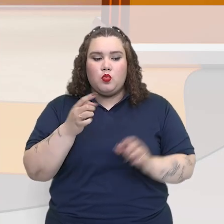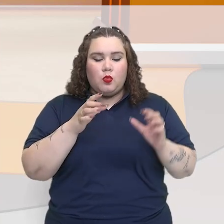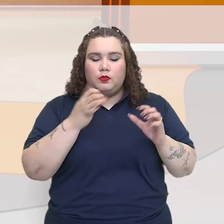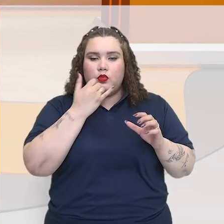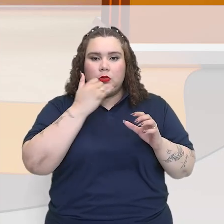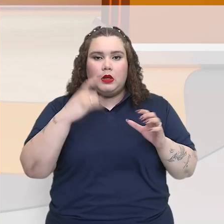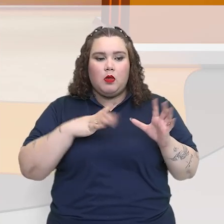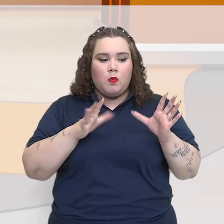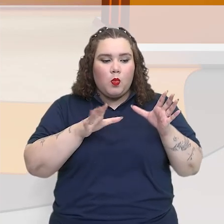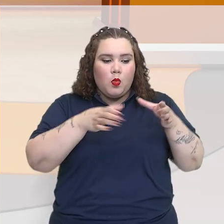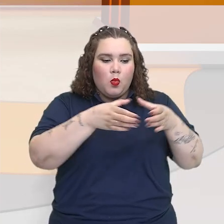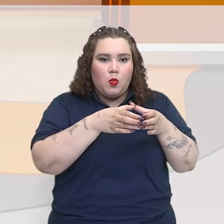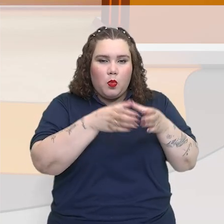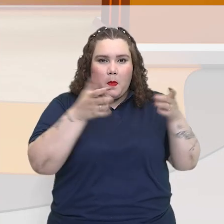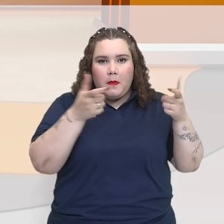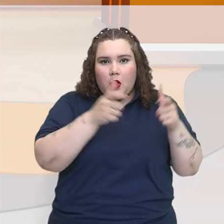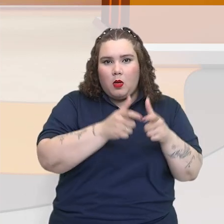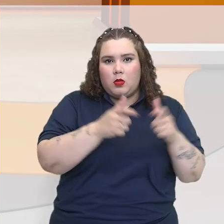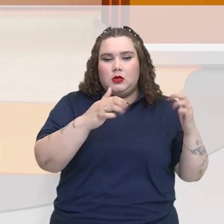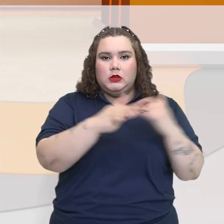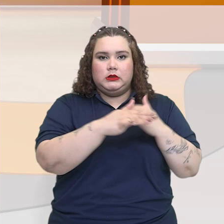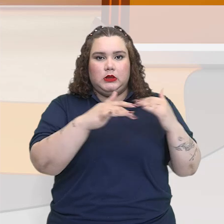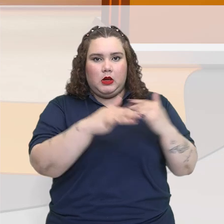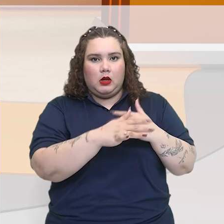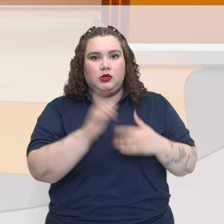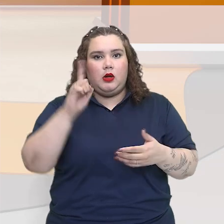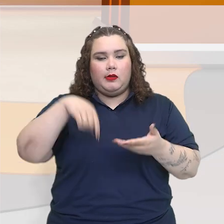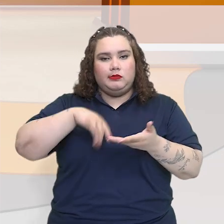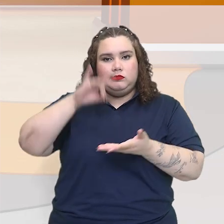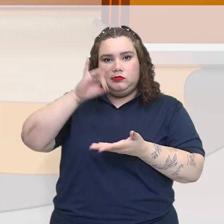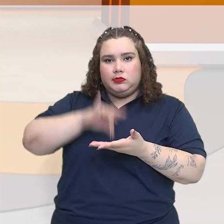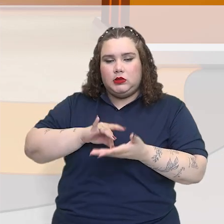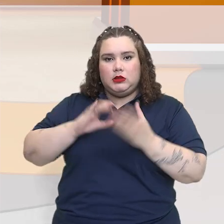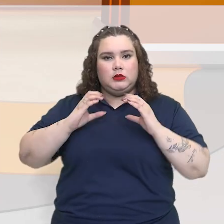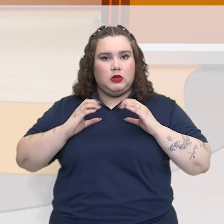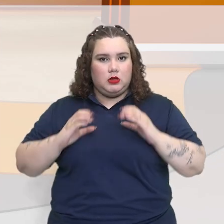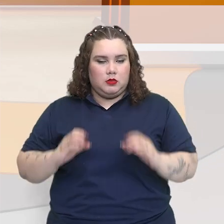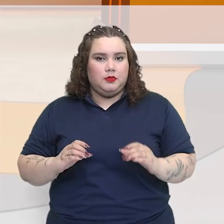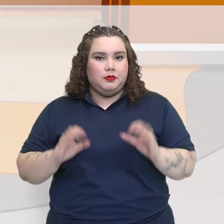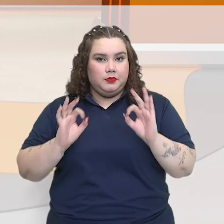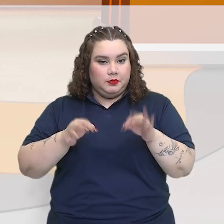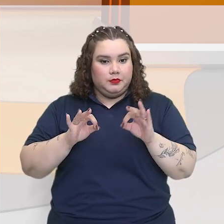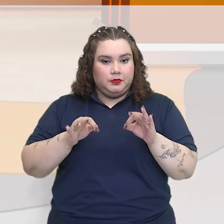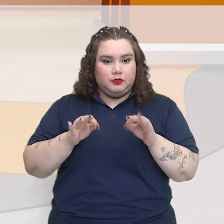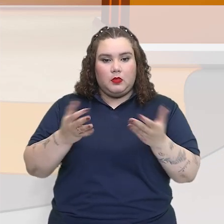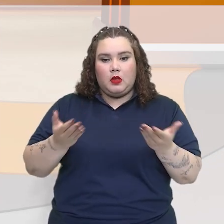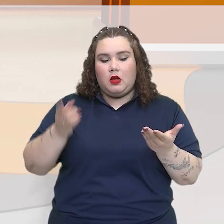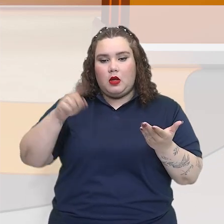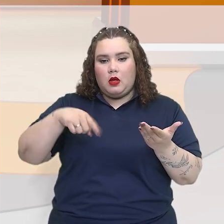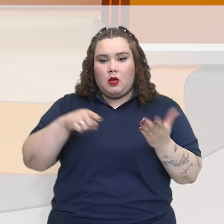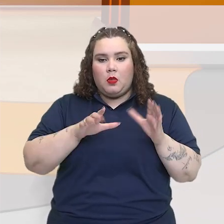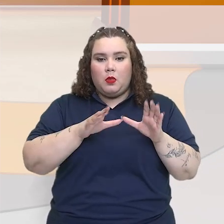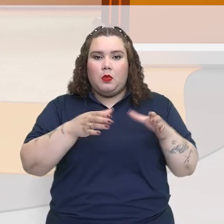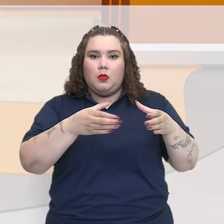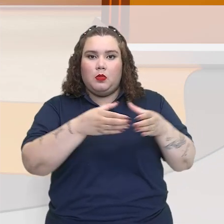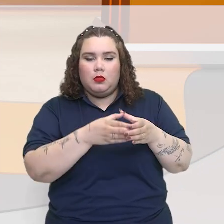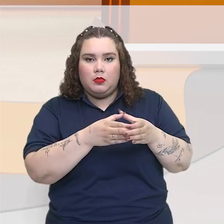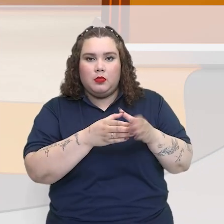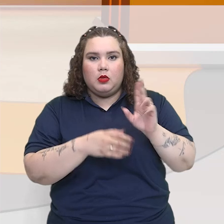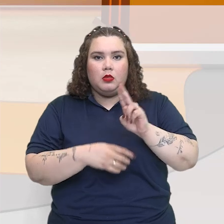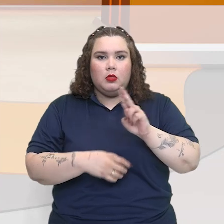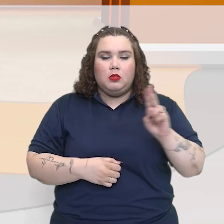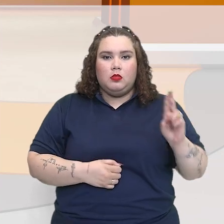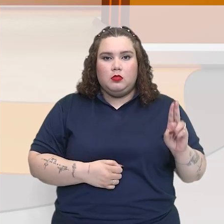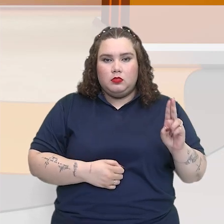parte da cidade que era considerada, né, cidadã, que eram aqueles chamados